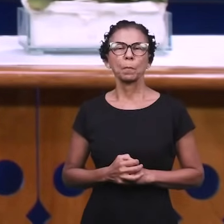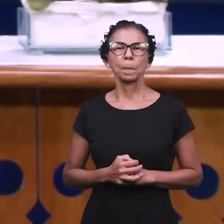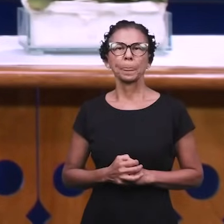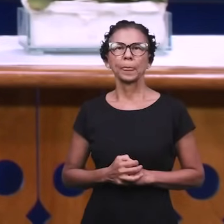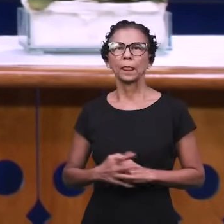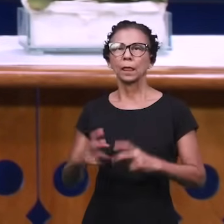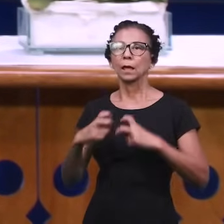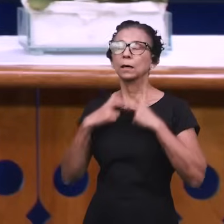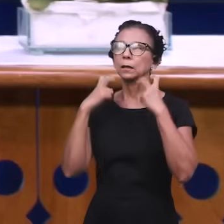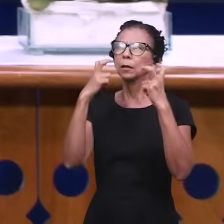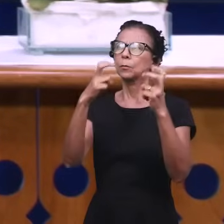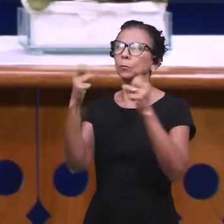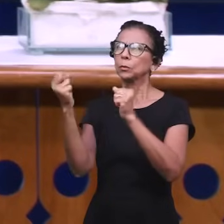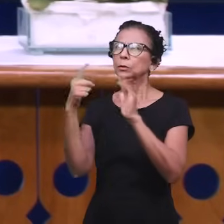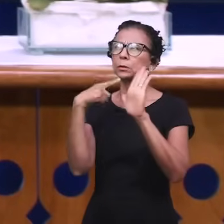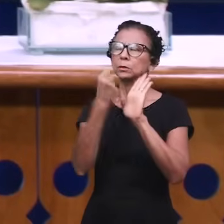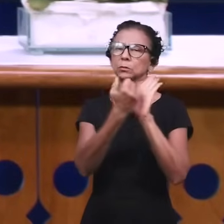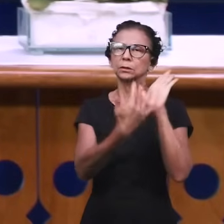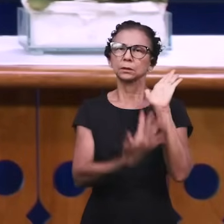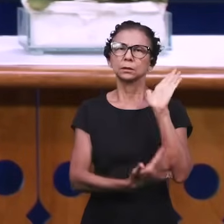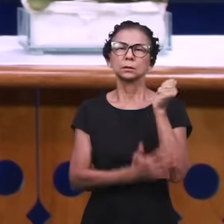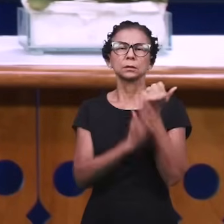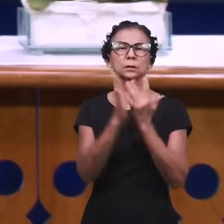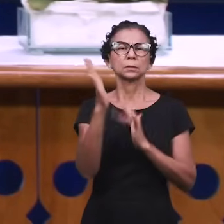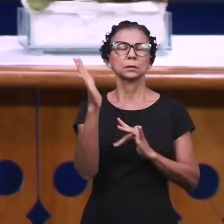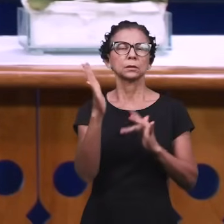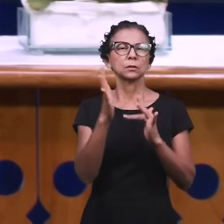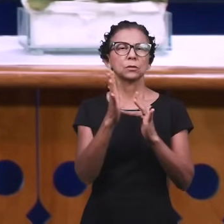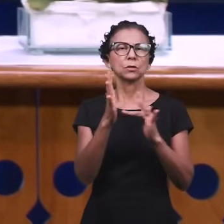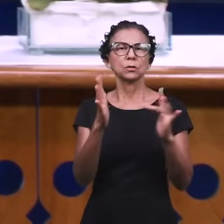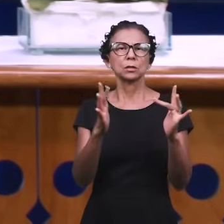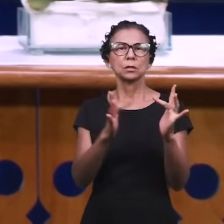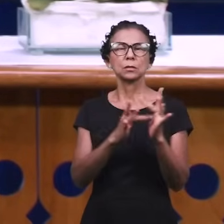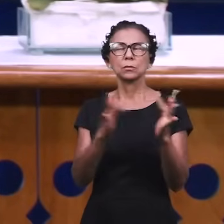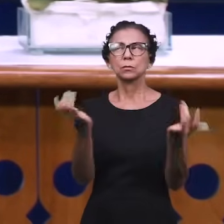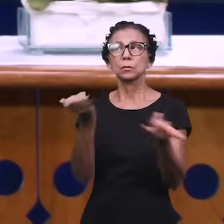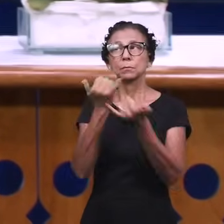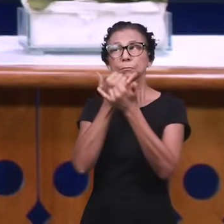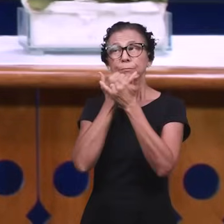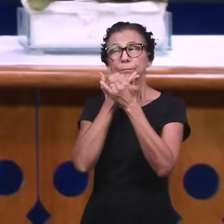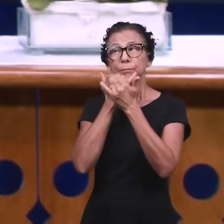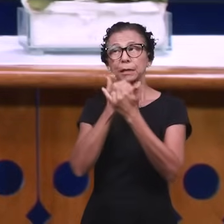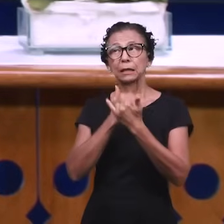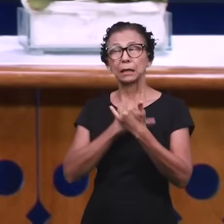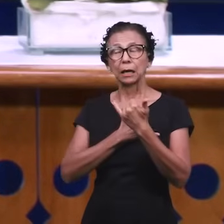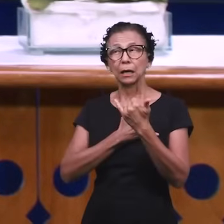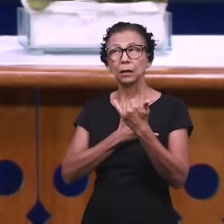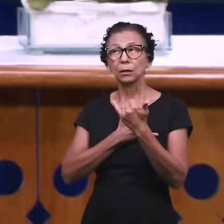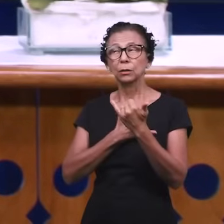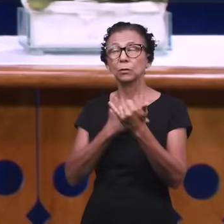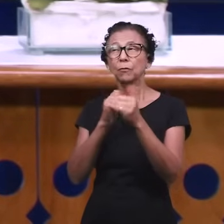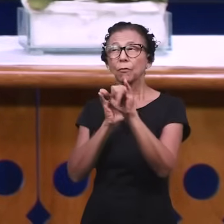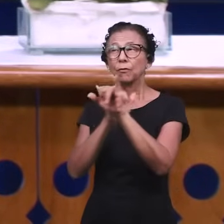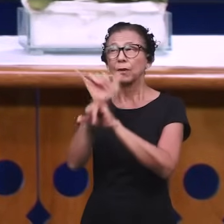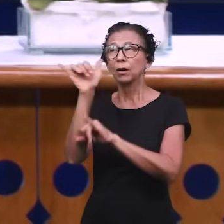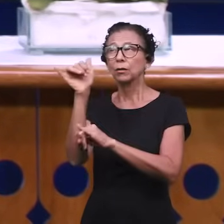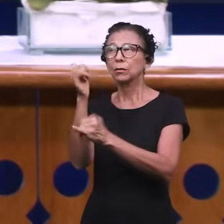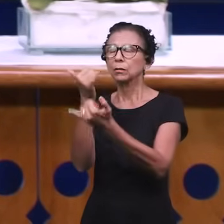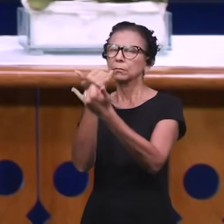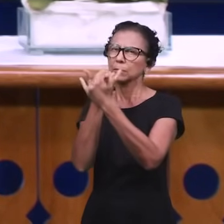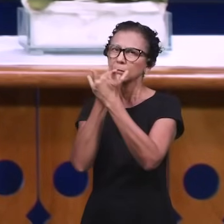Deus, clamamos pelo poder do sangue do Senhor Jesus, pedindo perdão de nossas faltas e que nos